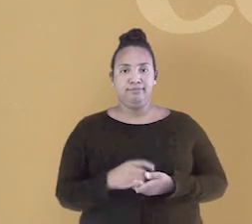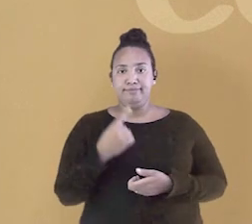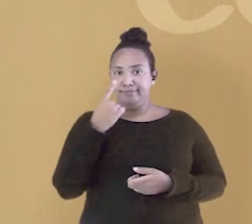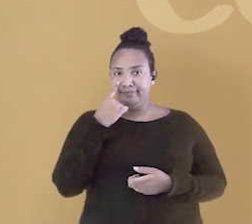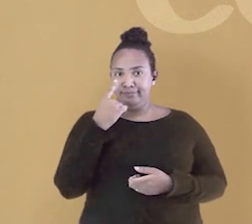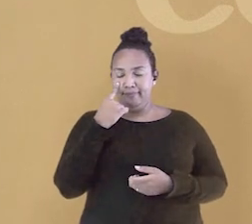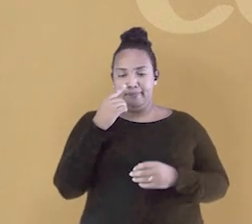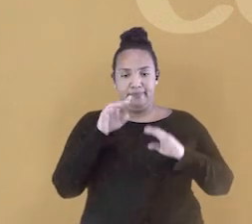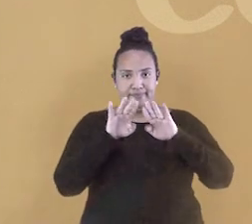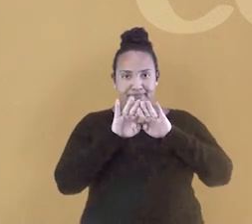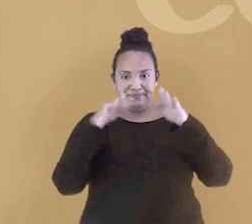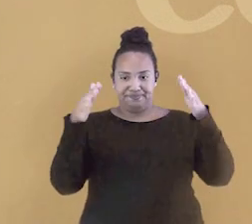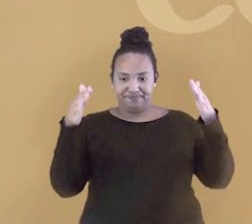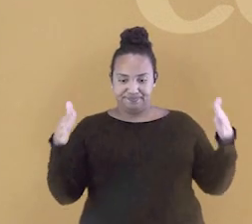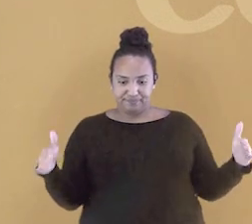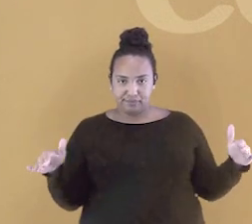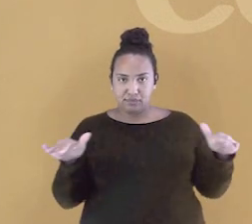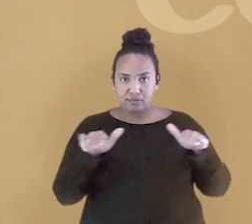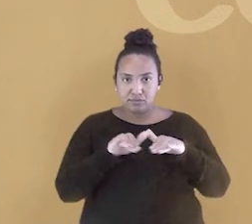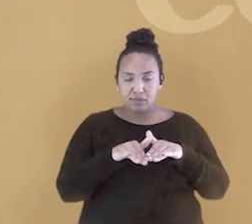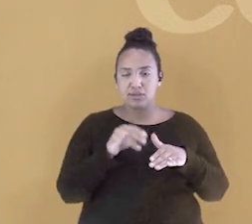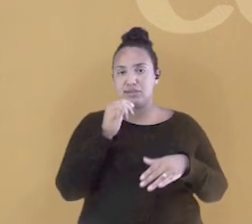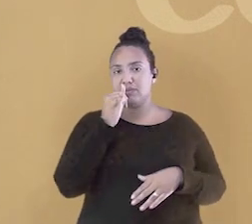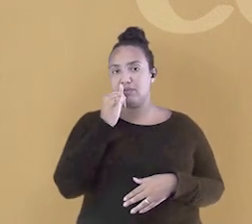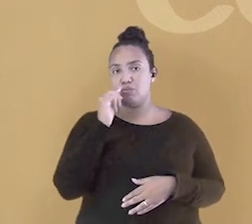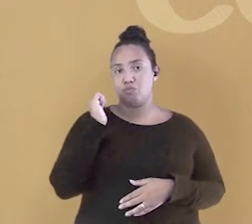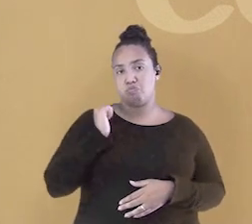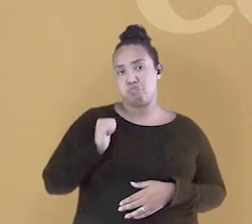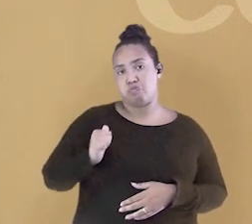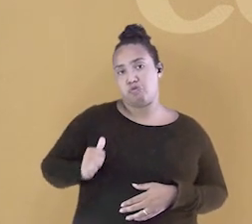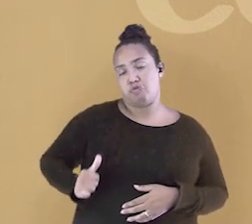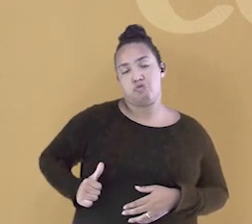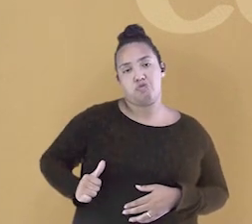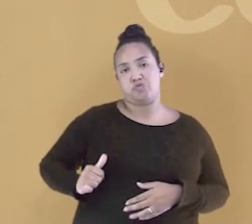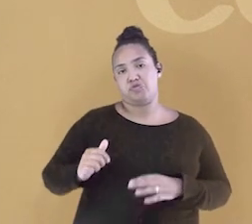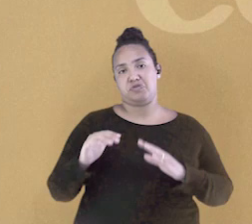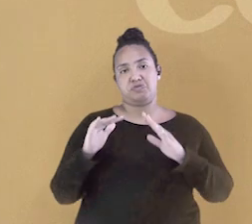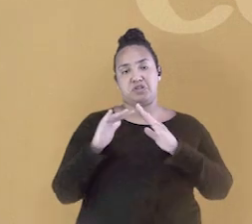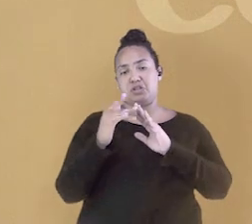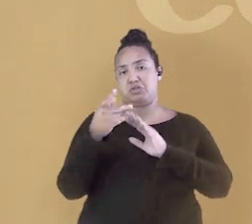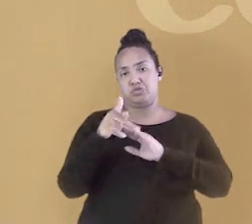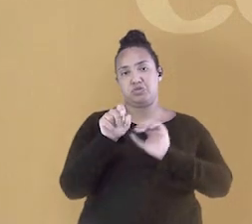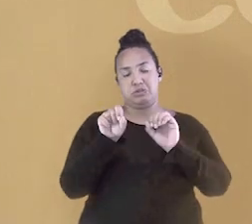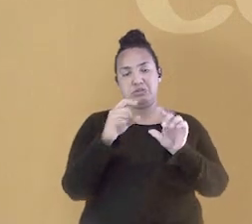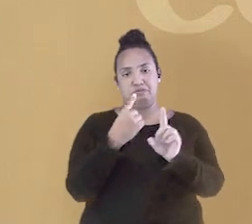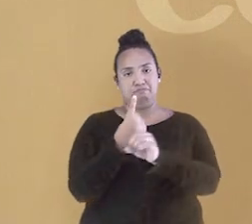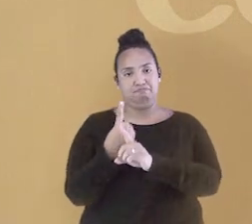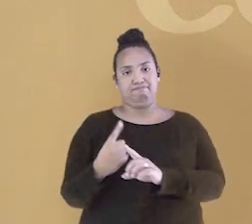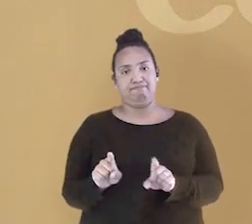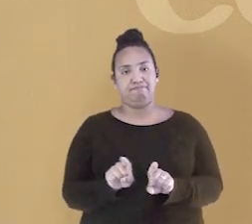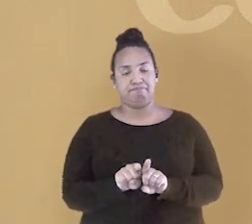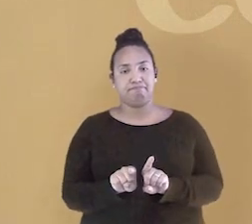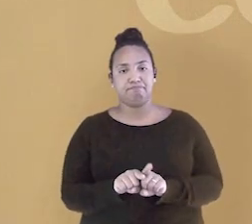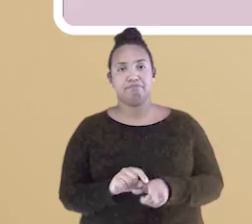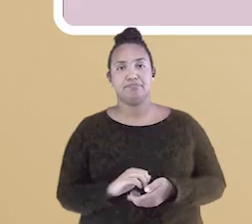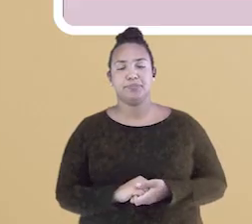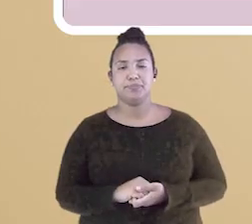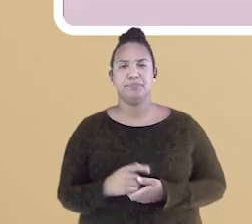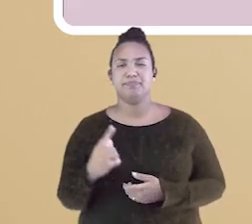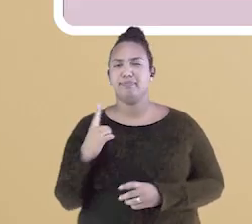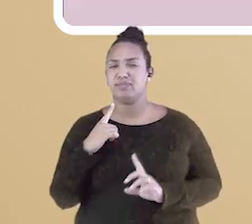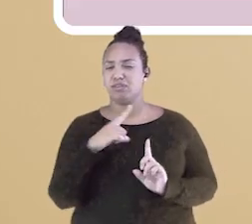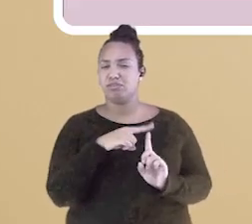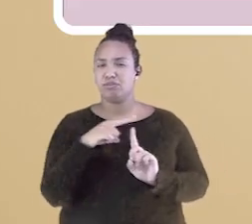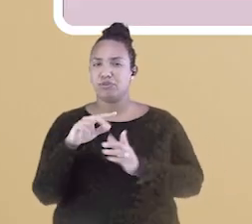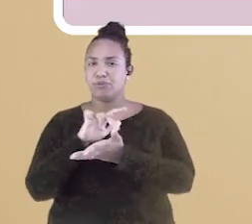bolsa feminina, no objeto de enfeite da sua sala e outros. Existem vários tipos de trapézio.